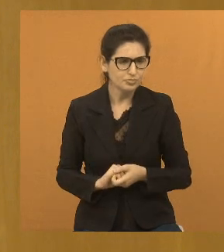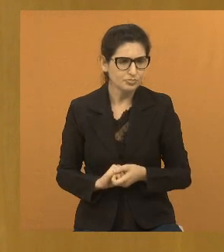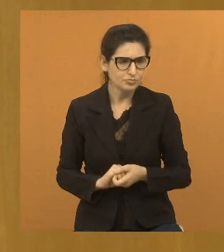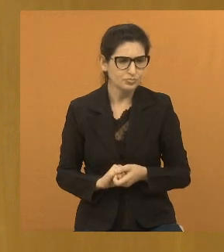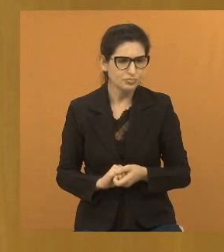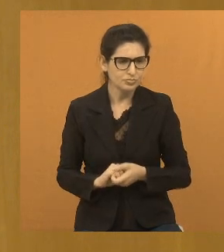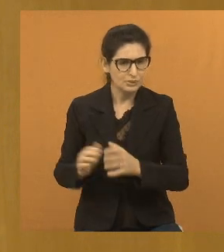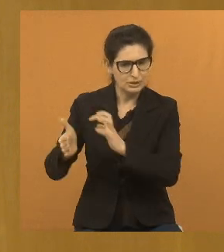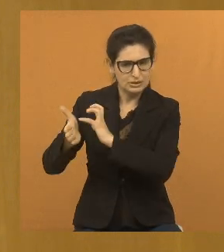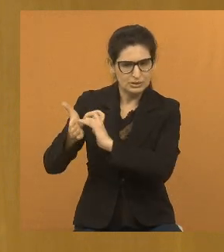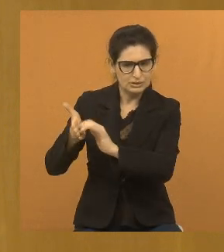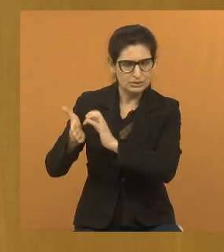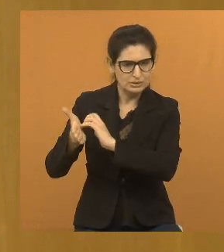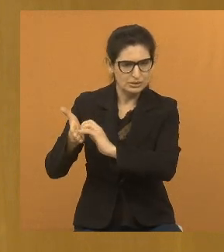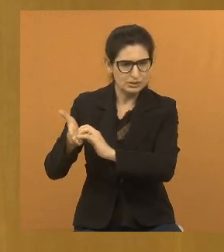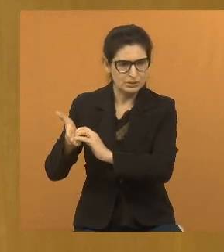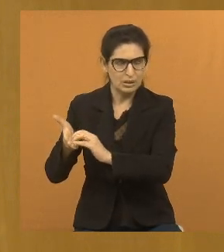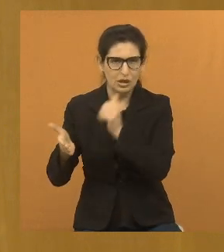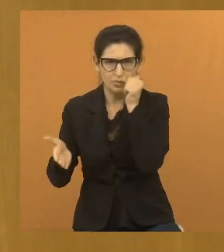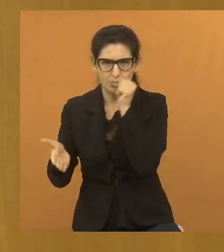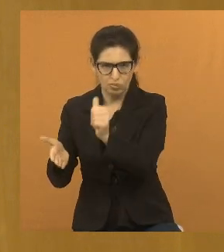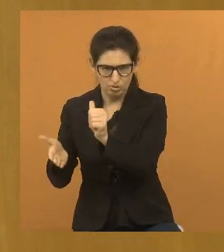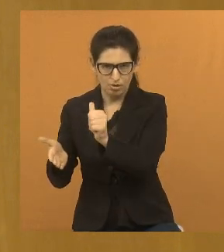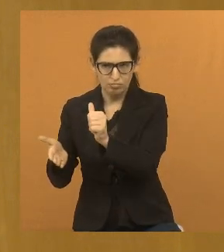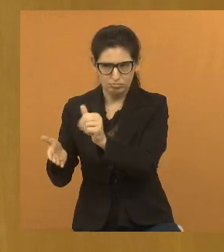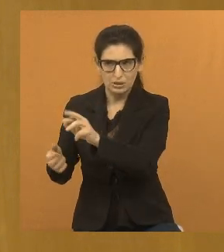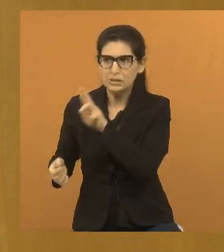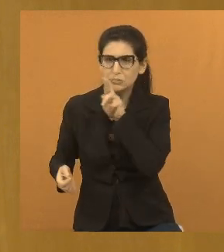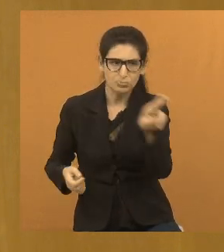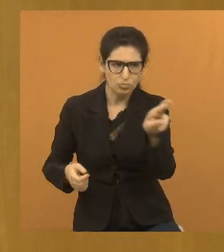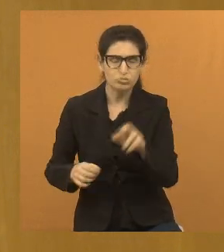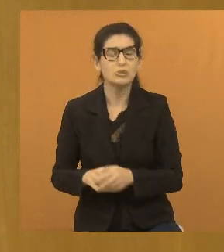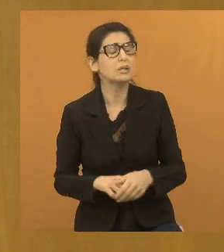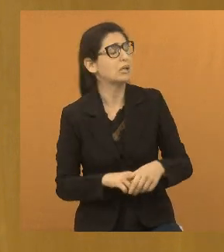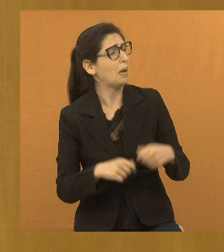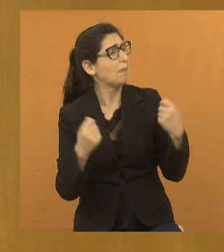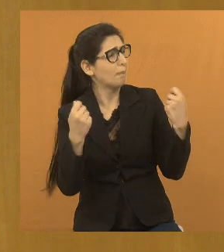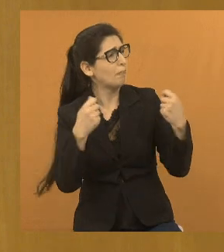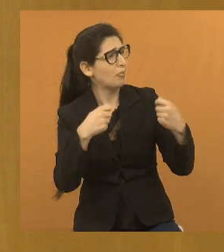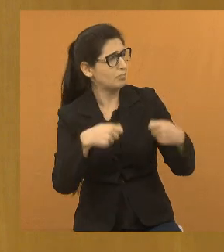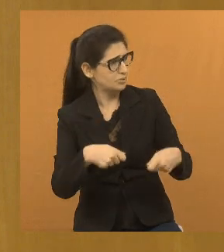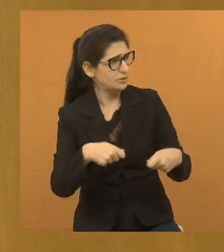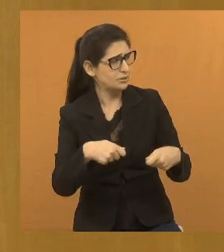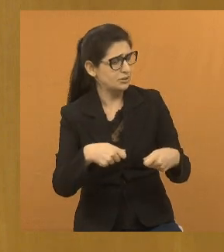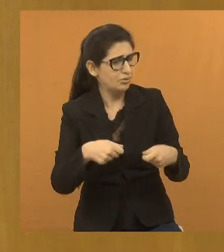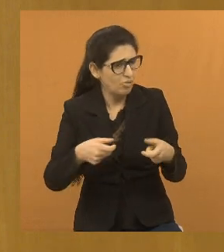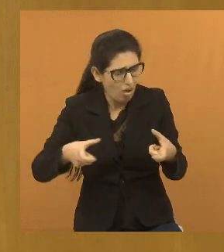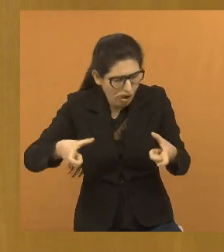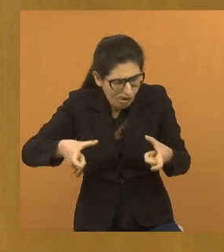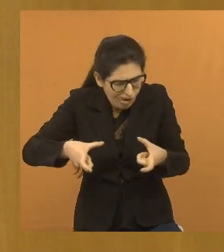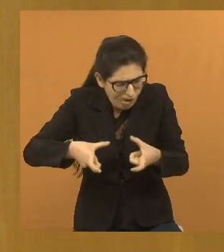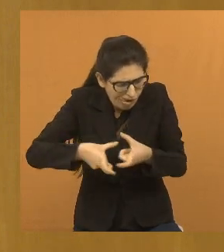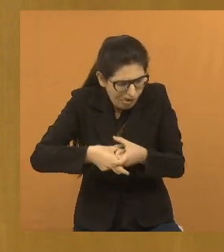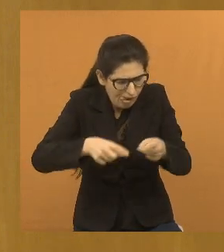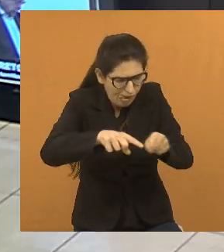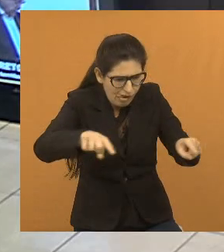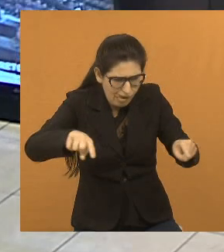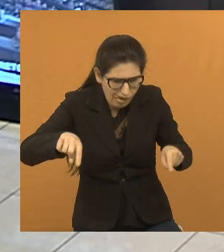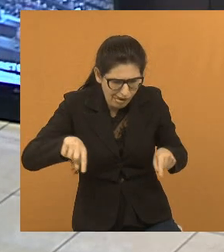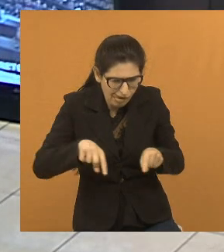para a secretária Rosa. Existe a possibilidade da redução do tamanho dos lotes na